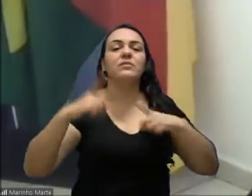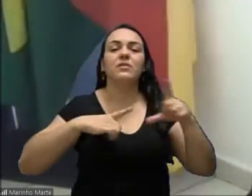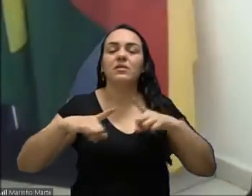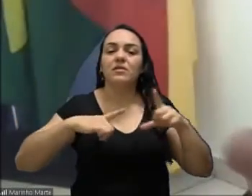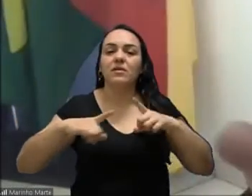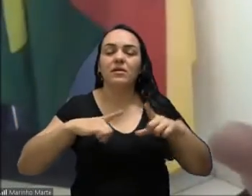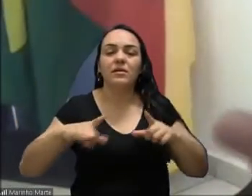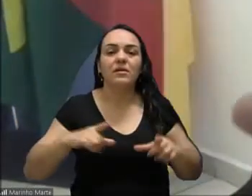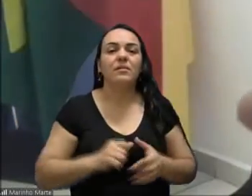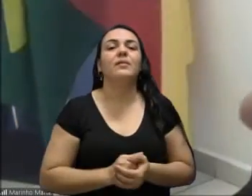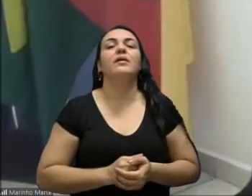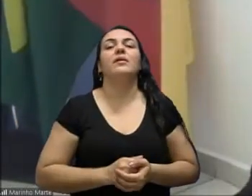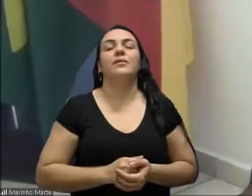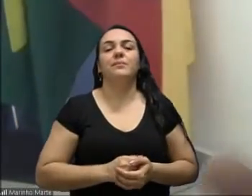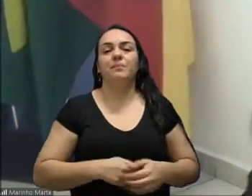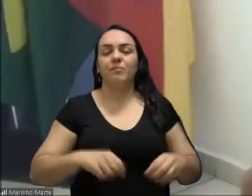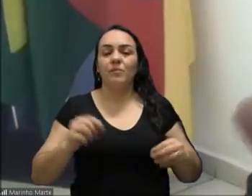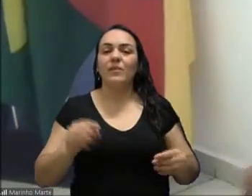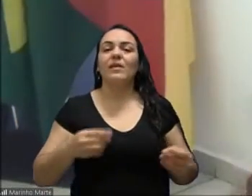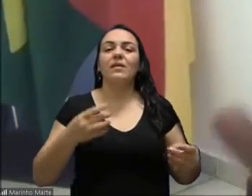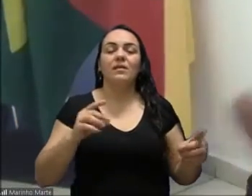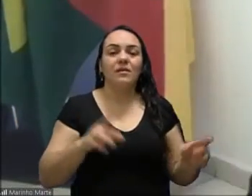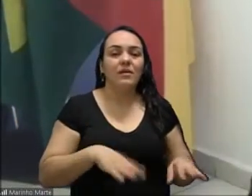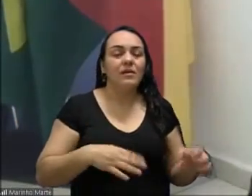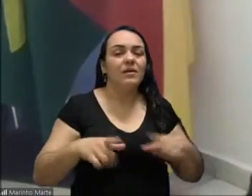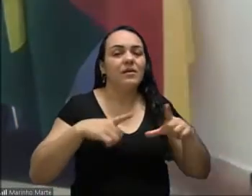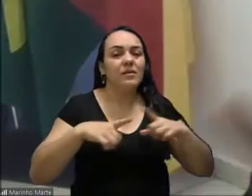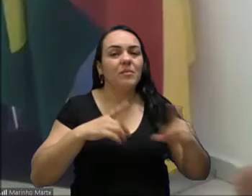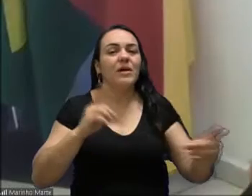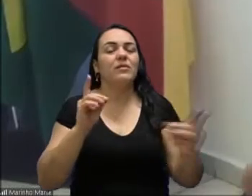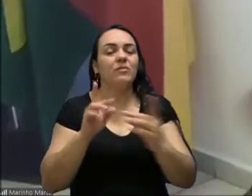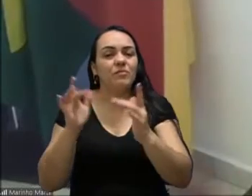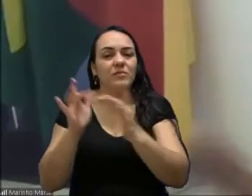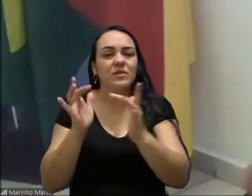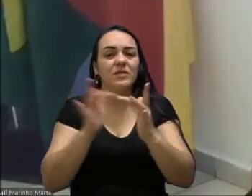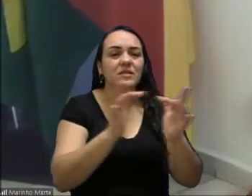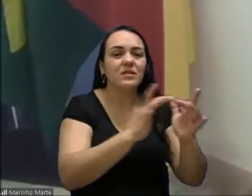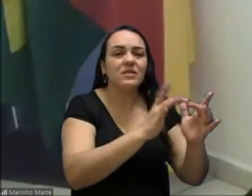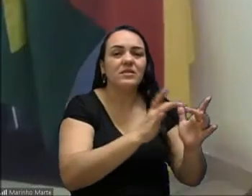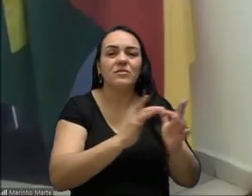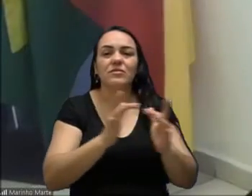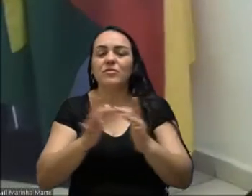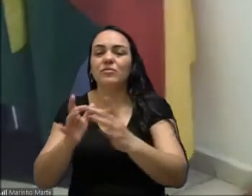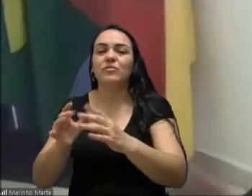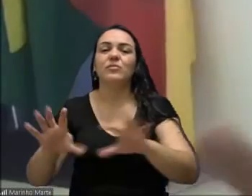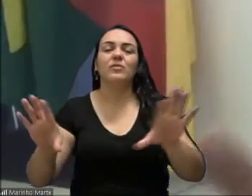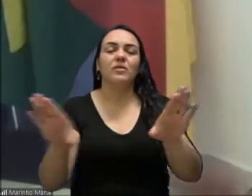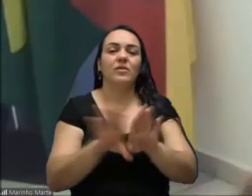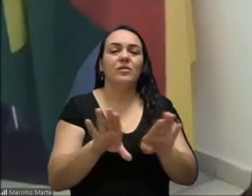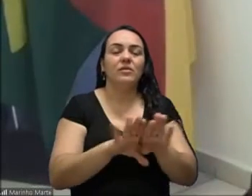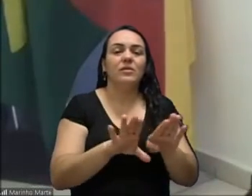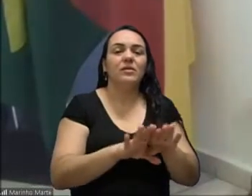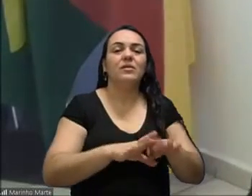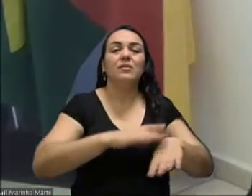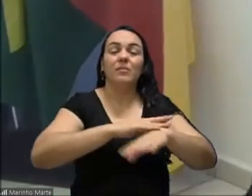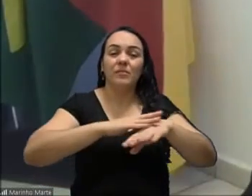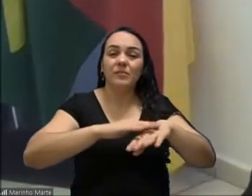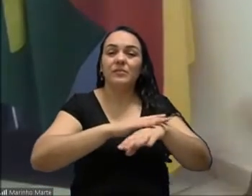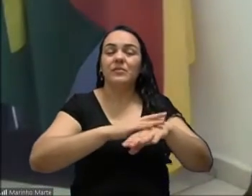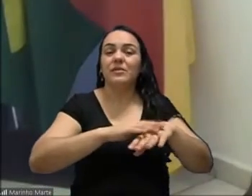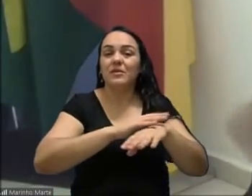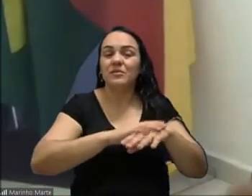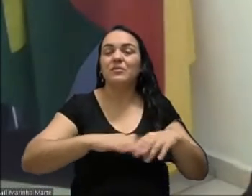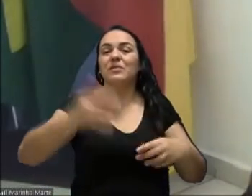parênteses as que direta ou indiretamente prestem serviços por ocasião da pandemia